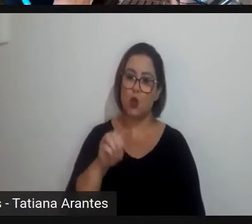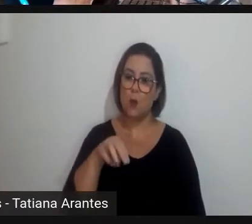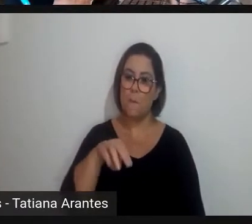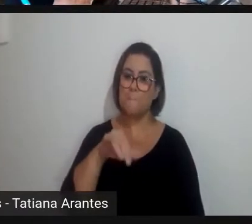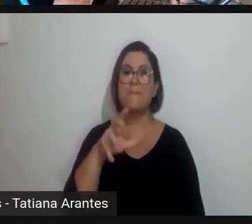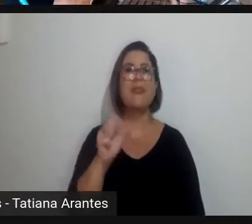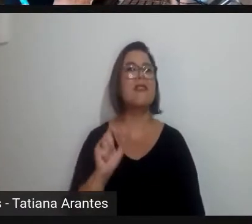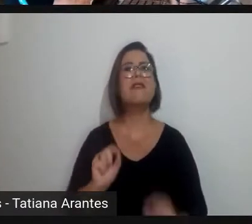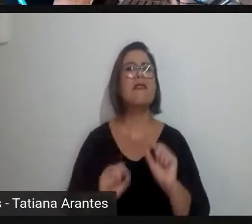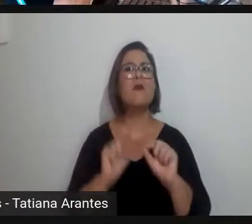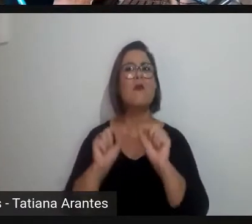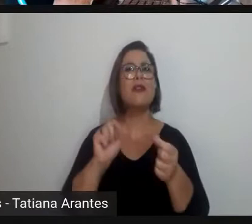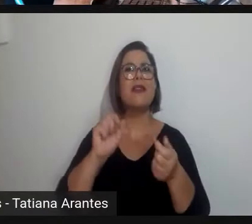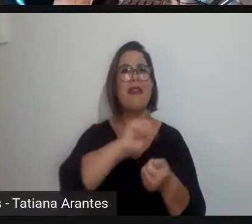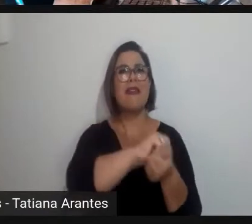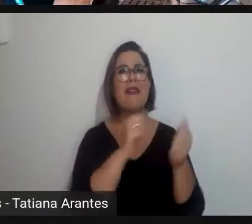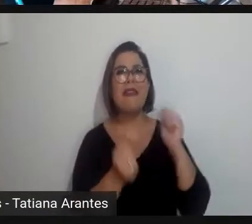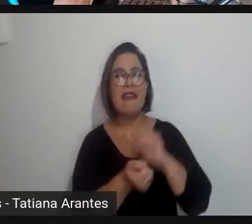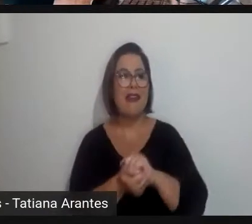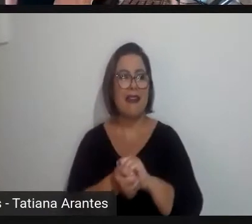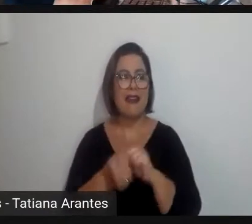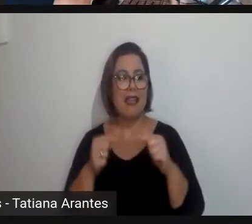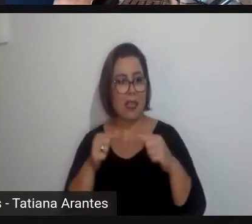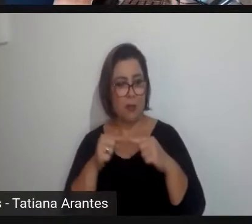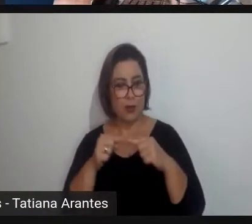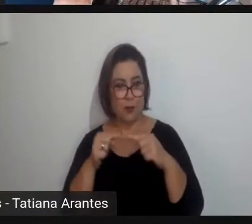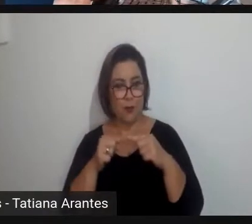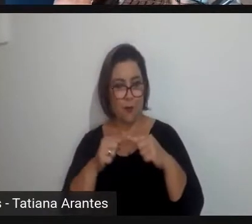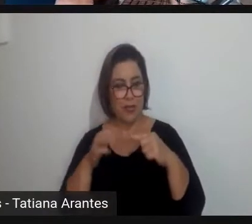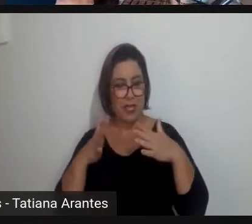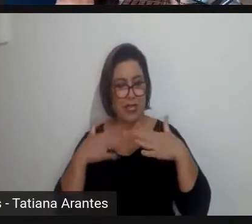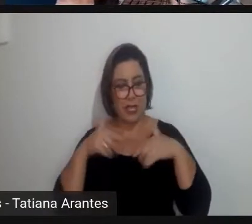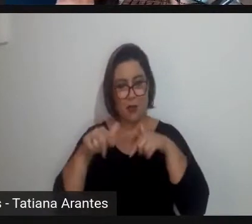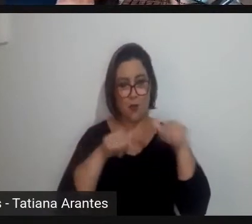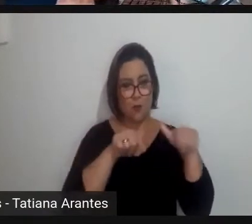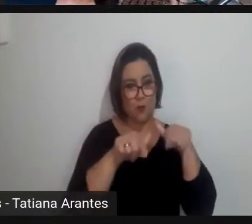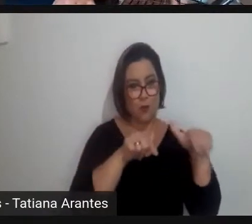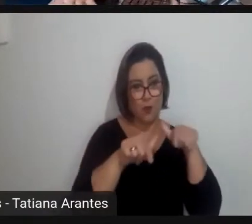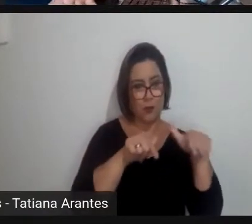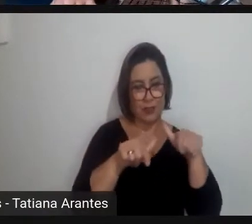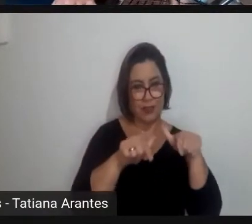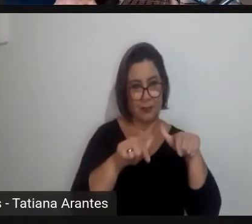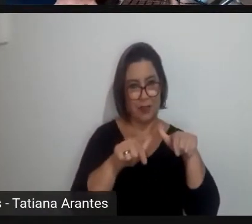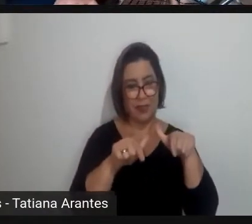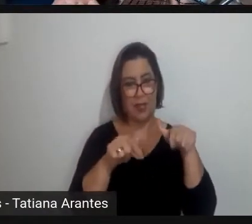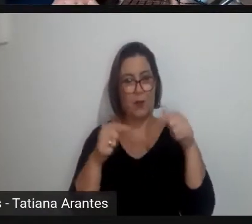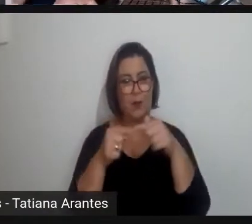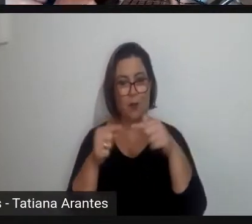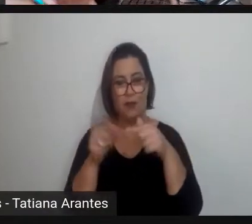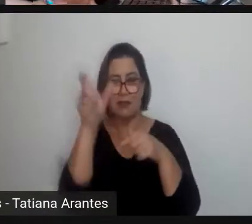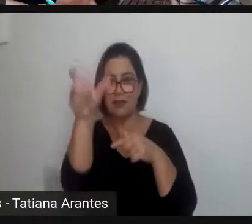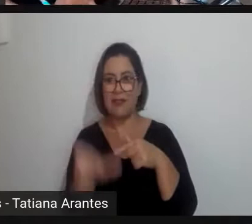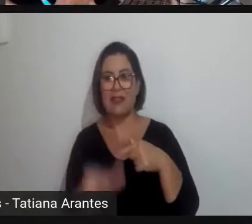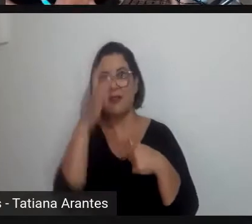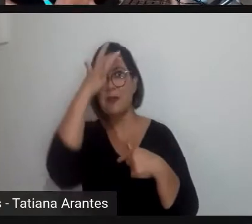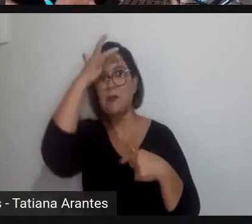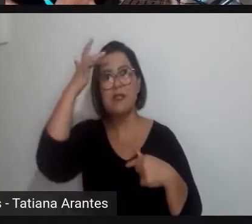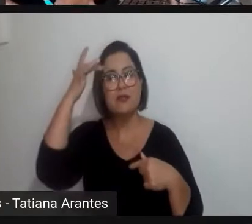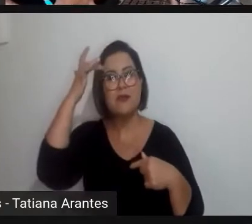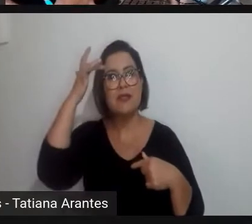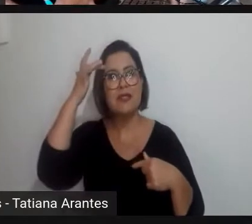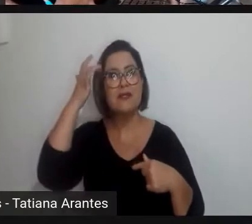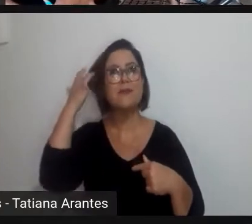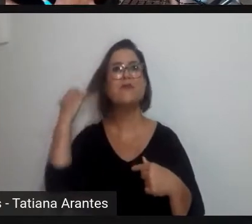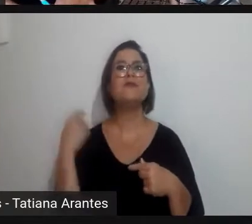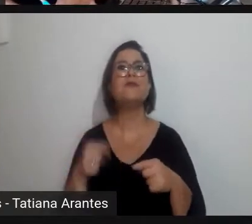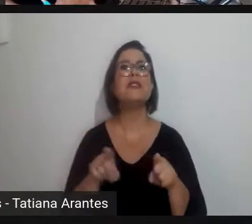adequação do trabalho ao trabalhador. Entretanto, é importante que a gente diga que ergonomia não